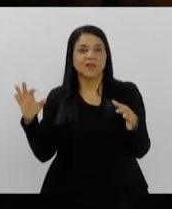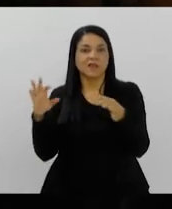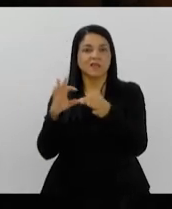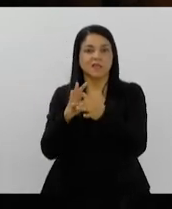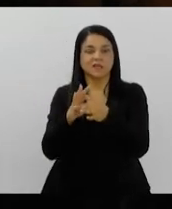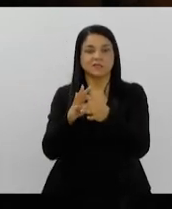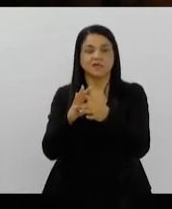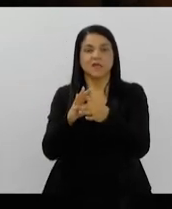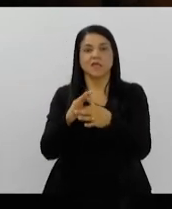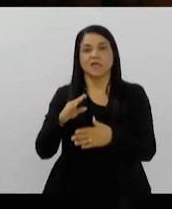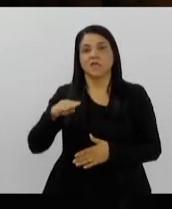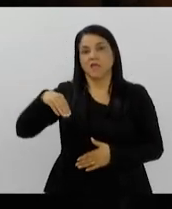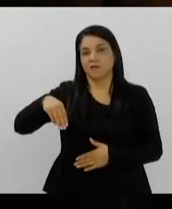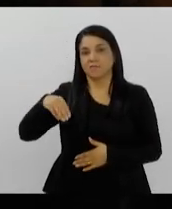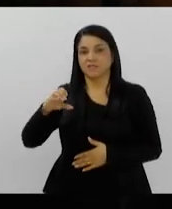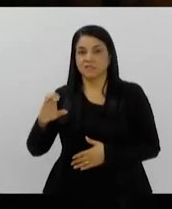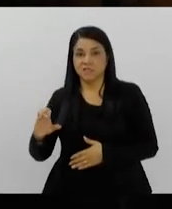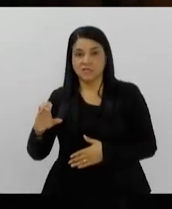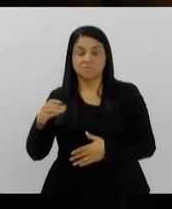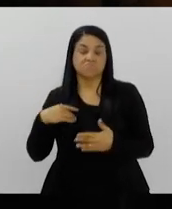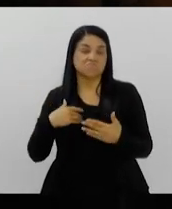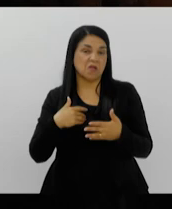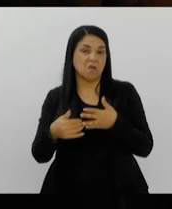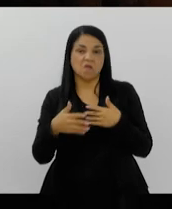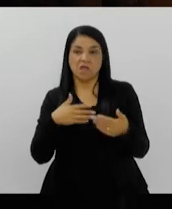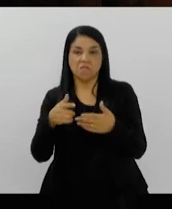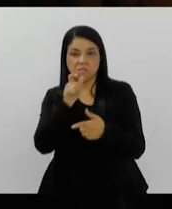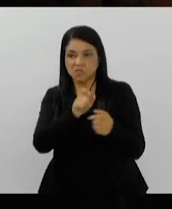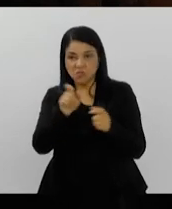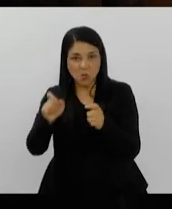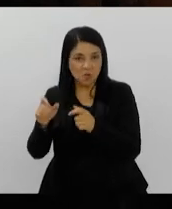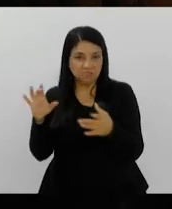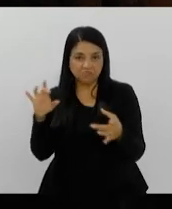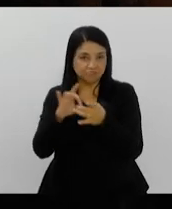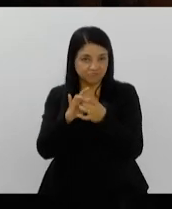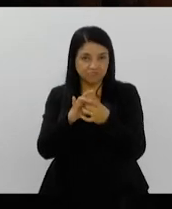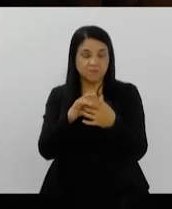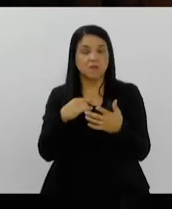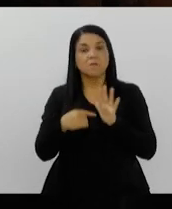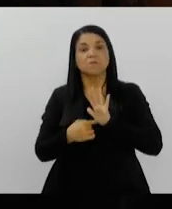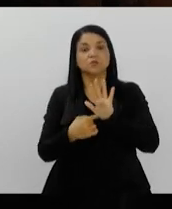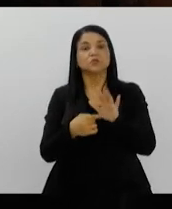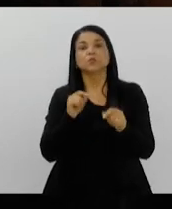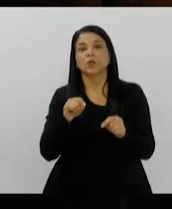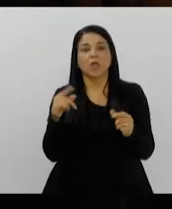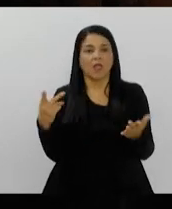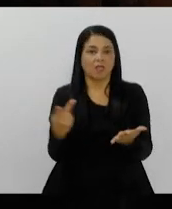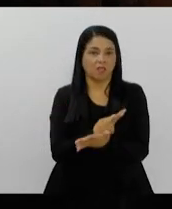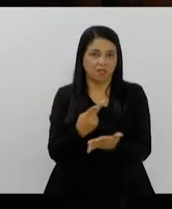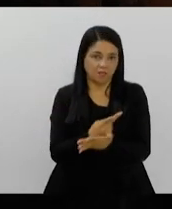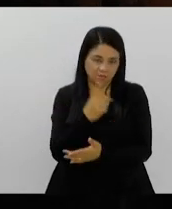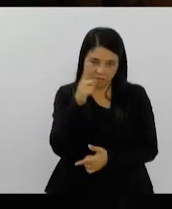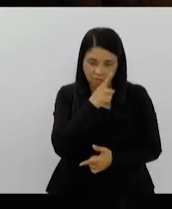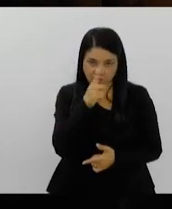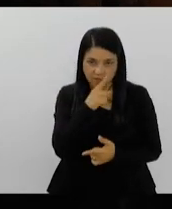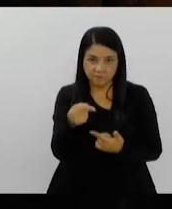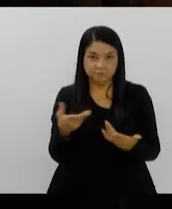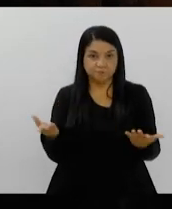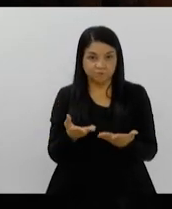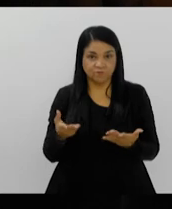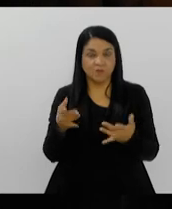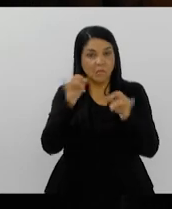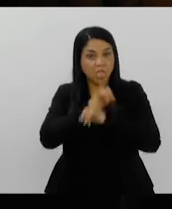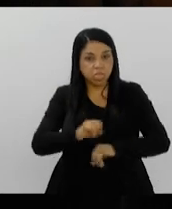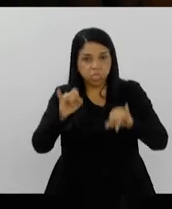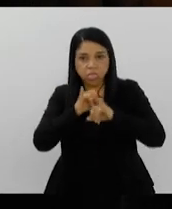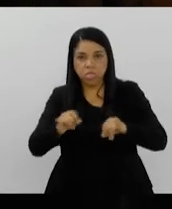EMC, ligado a qualquer um, mostrando o que a gente tem falado. Que esse escândalo que está acometendo